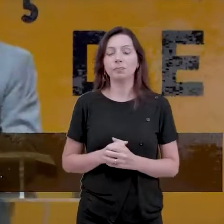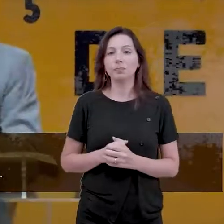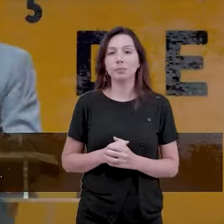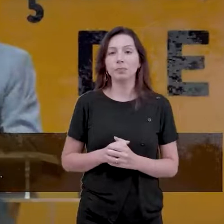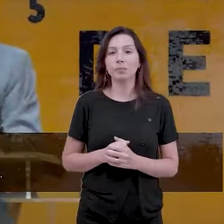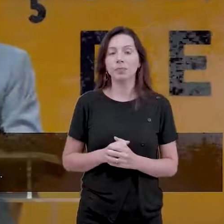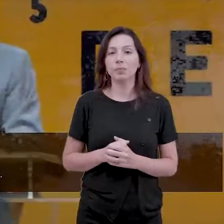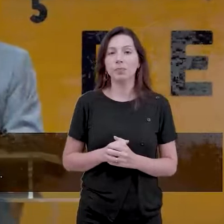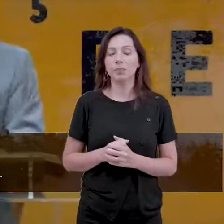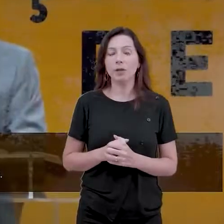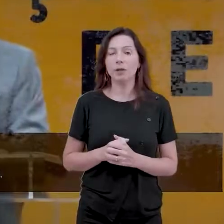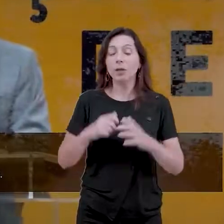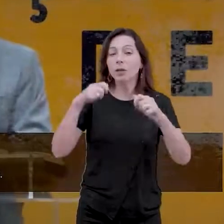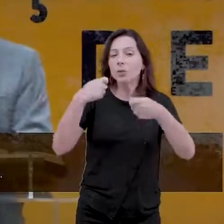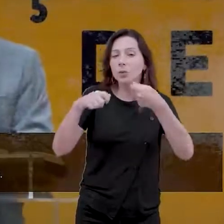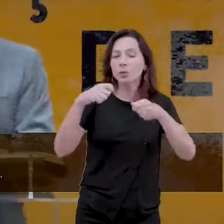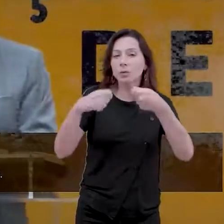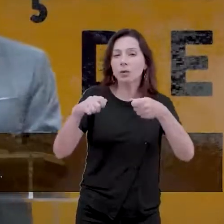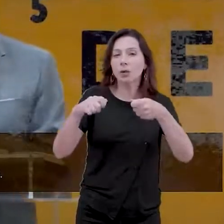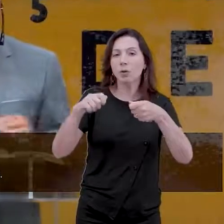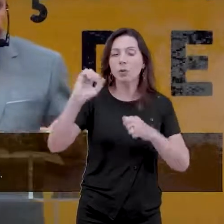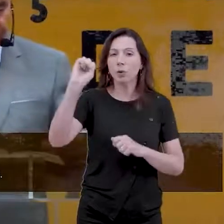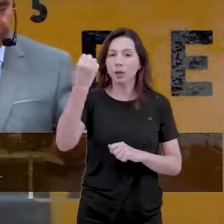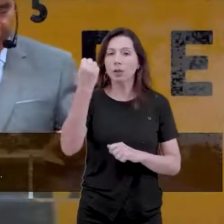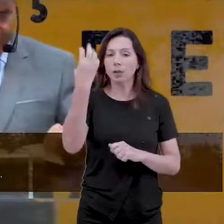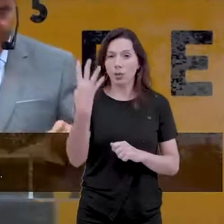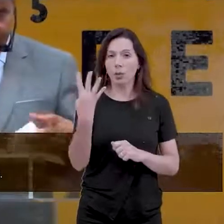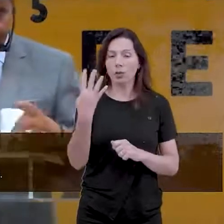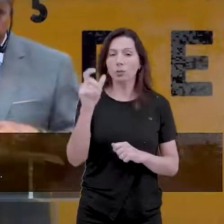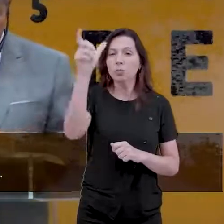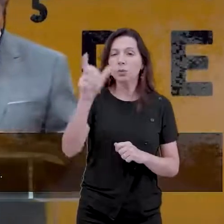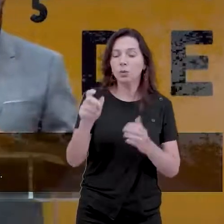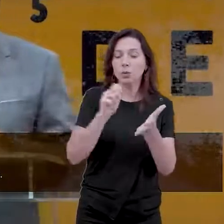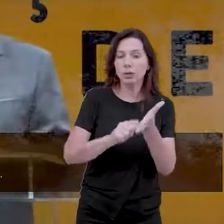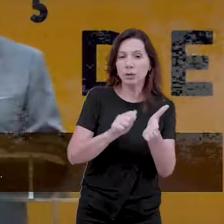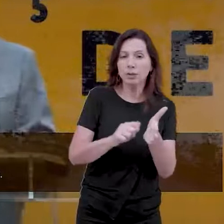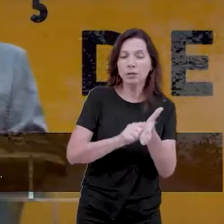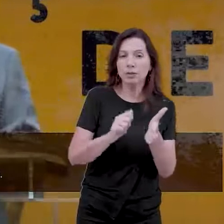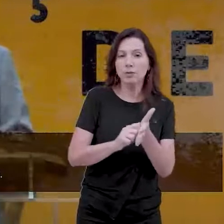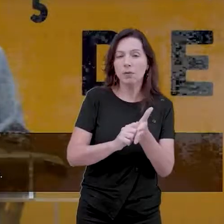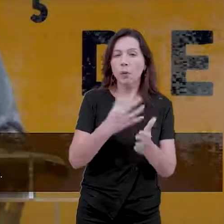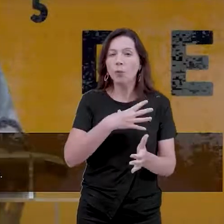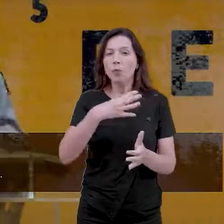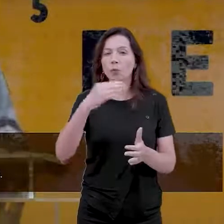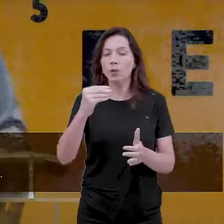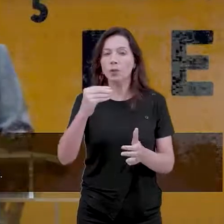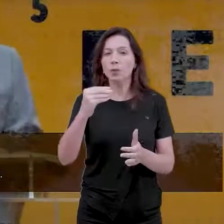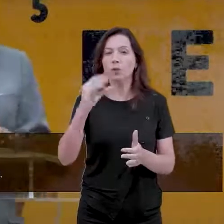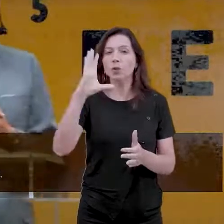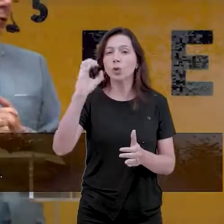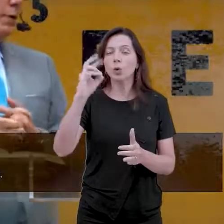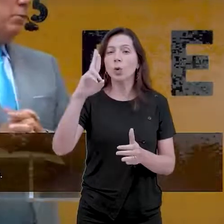Amados, este é um salmo dos filhos de Asaf, ou melhor, dos filhos